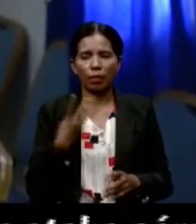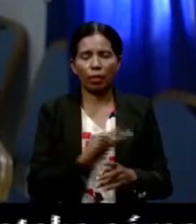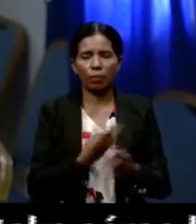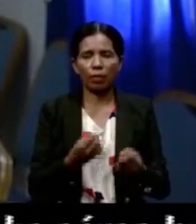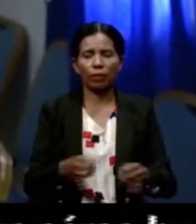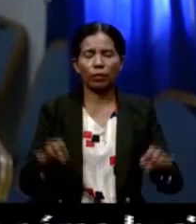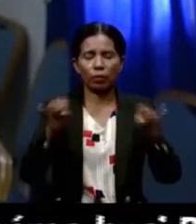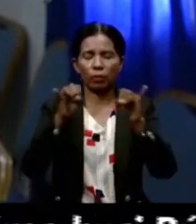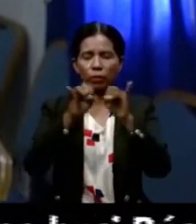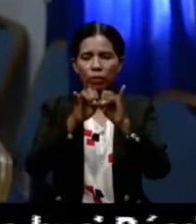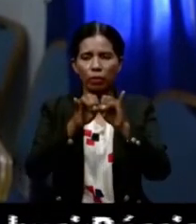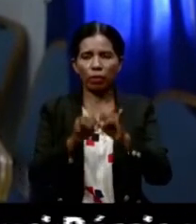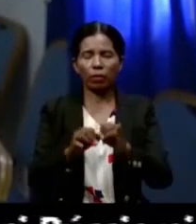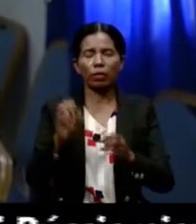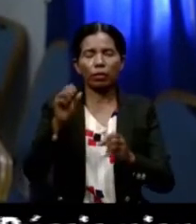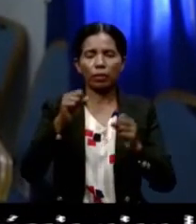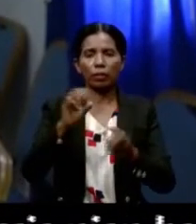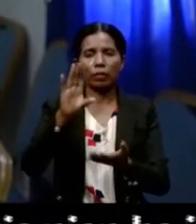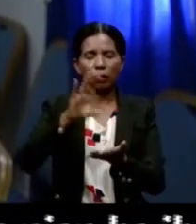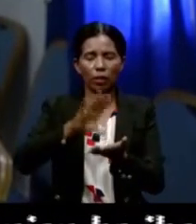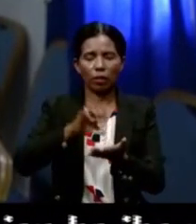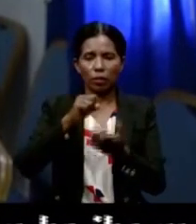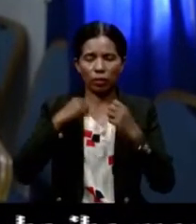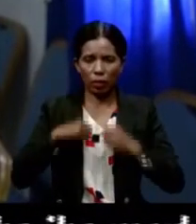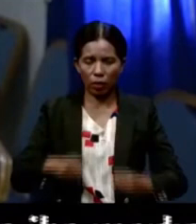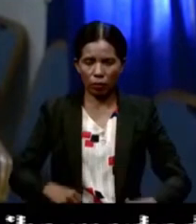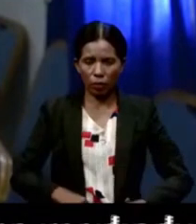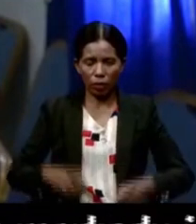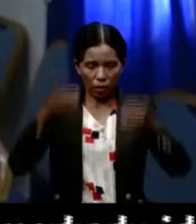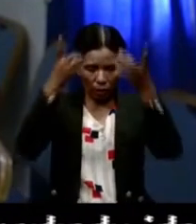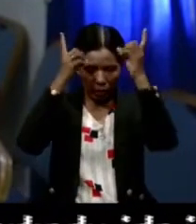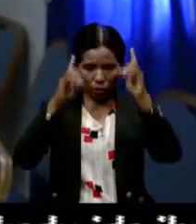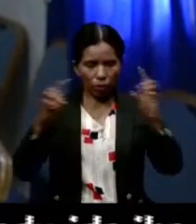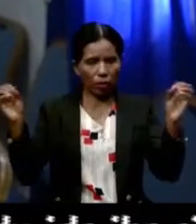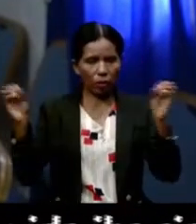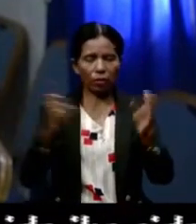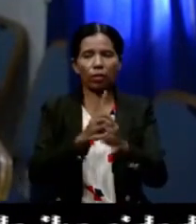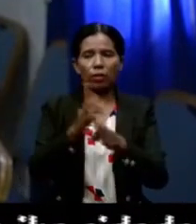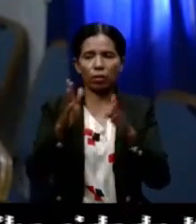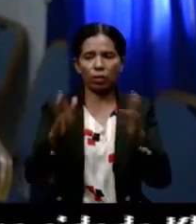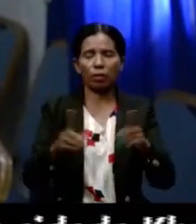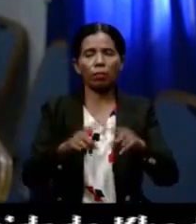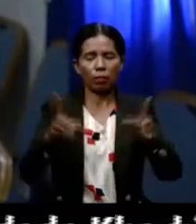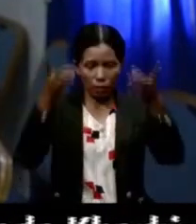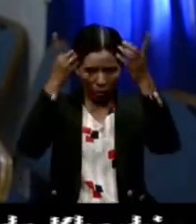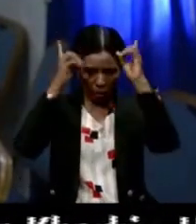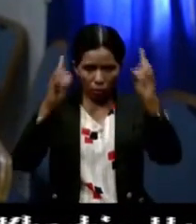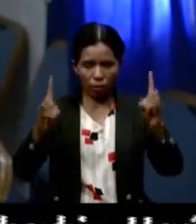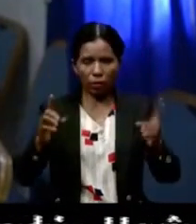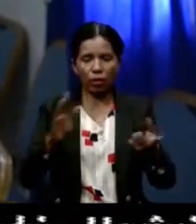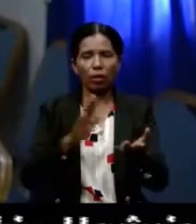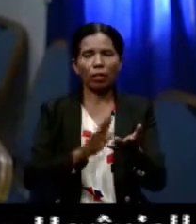instituto, lili instituto de ciência e saúde, a ne decisão né lá o seu reitor mas be decisão né e a